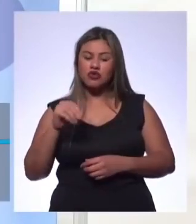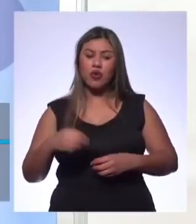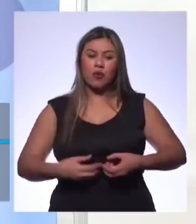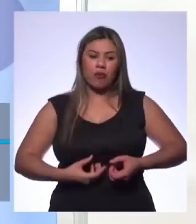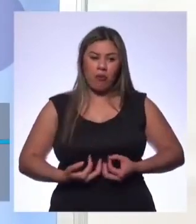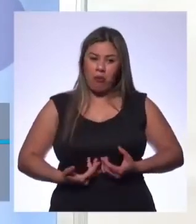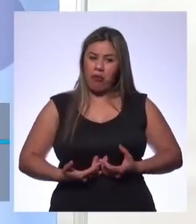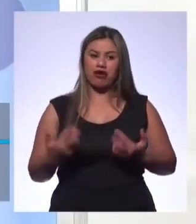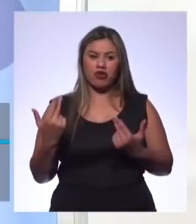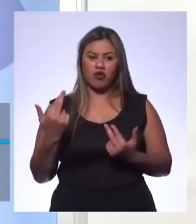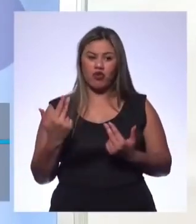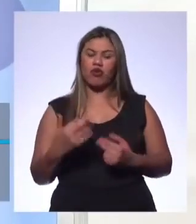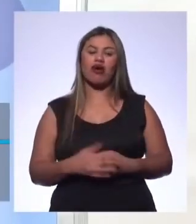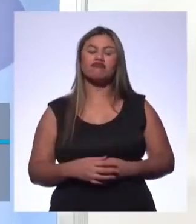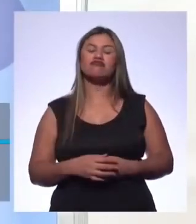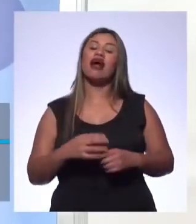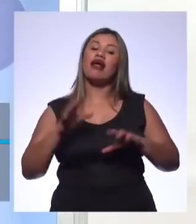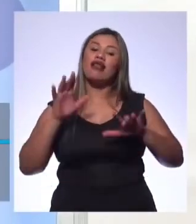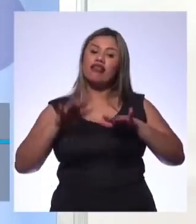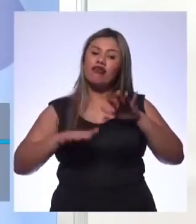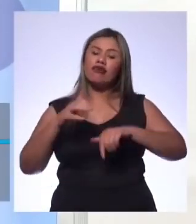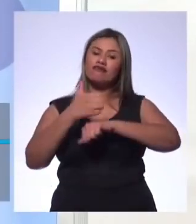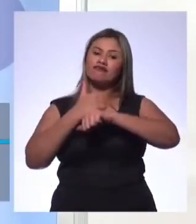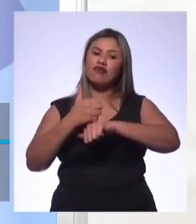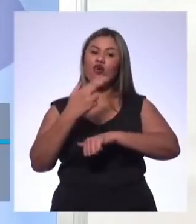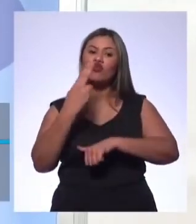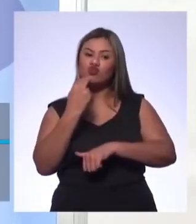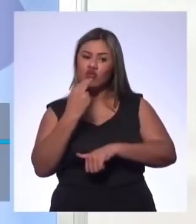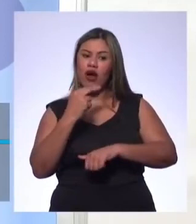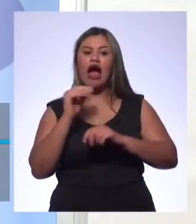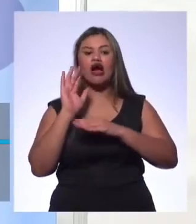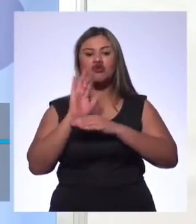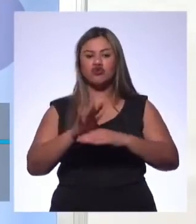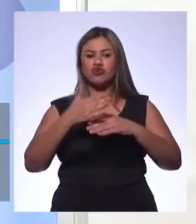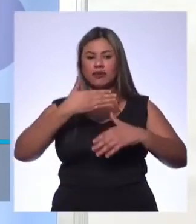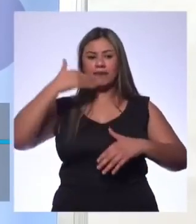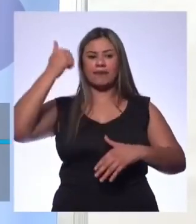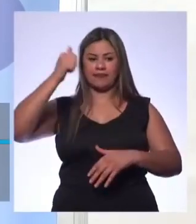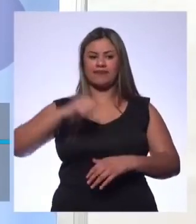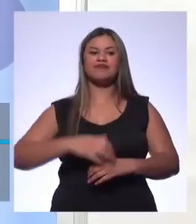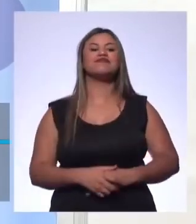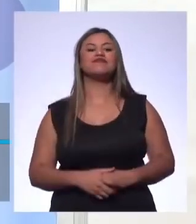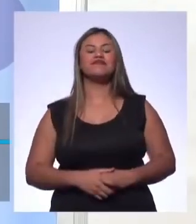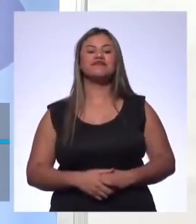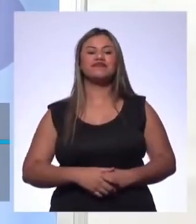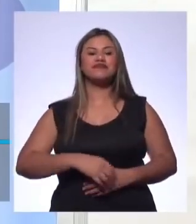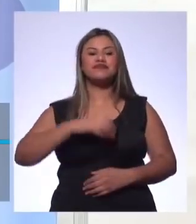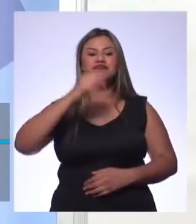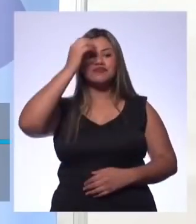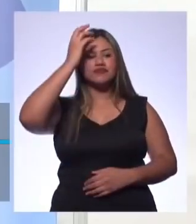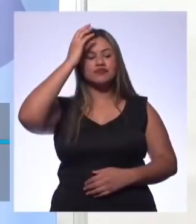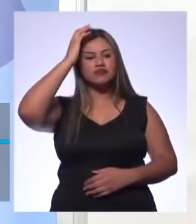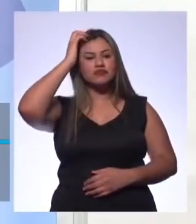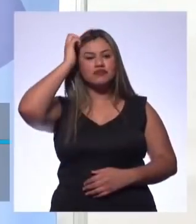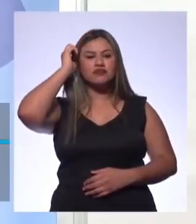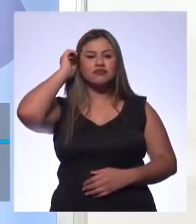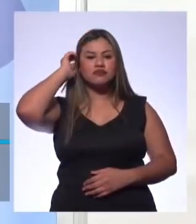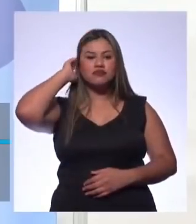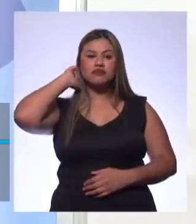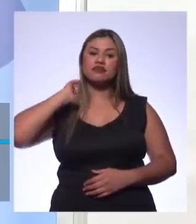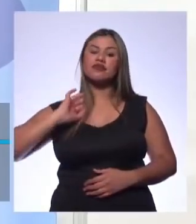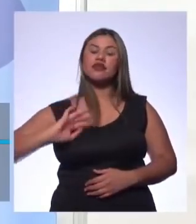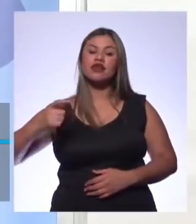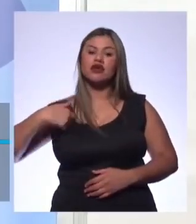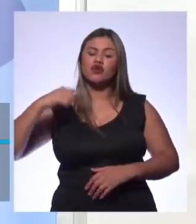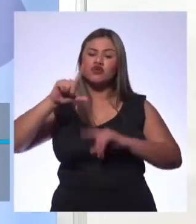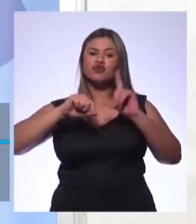sei também, talvez um nutricionista pudesse te dizer melhor. Tá? Eu selecionei uma aqui, que